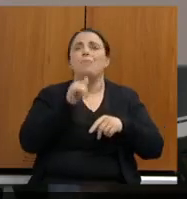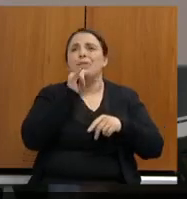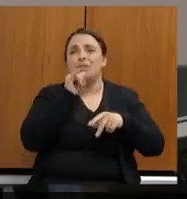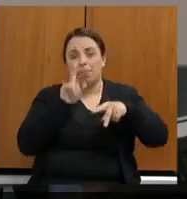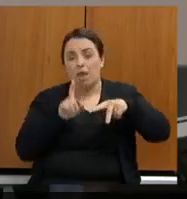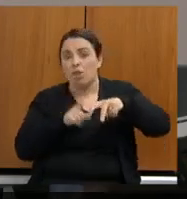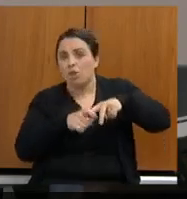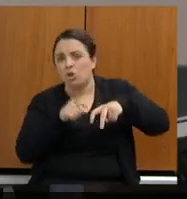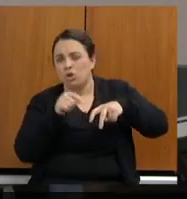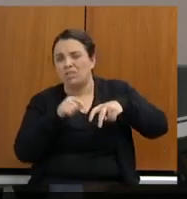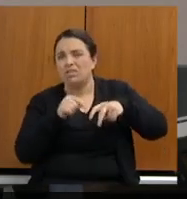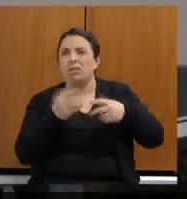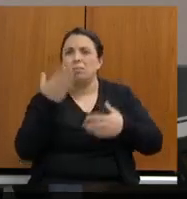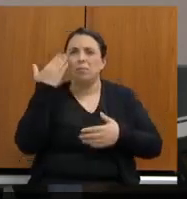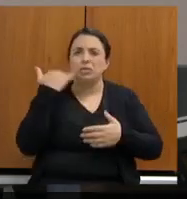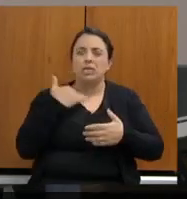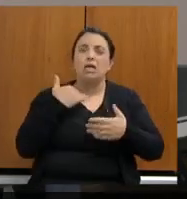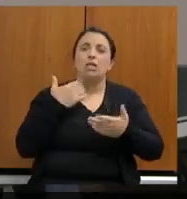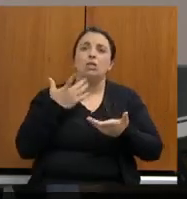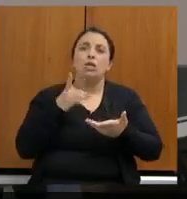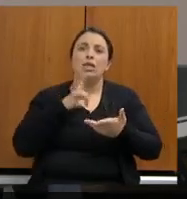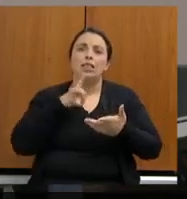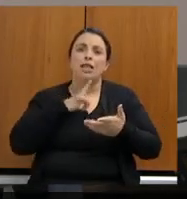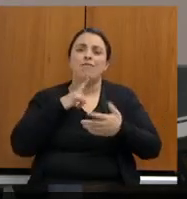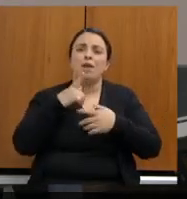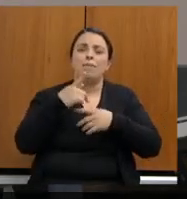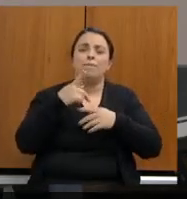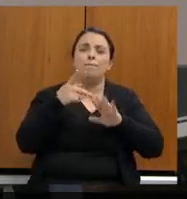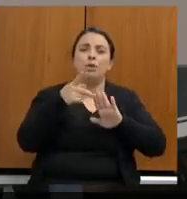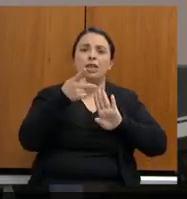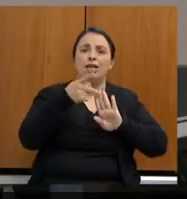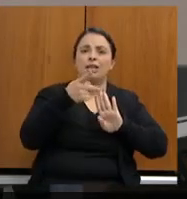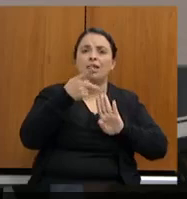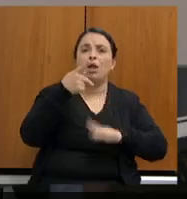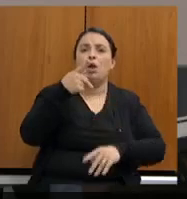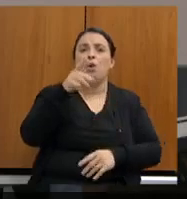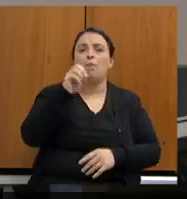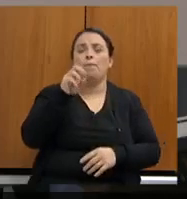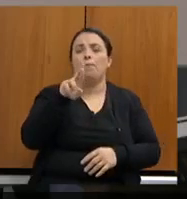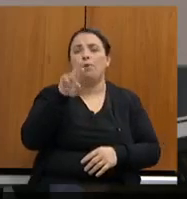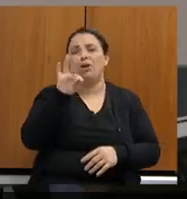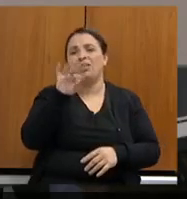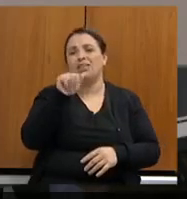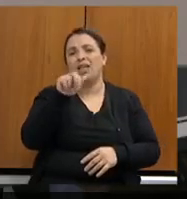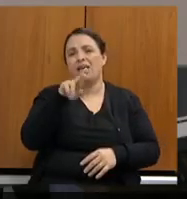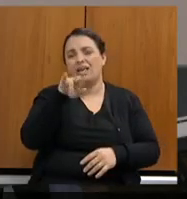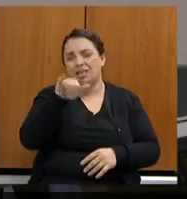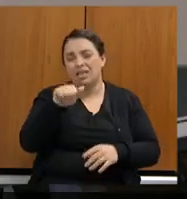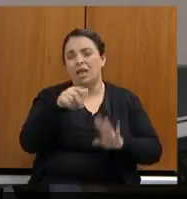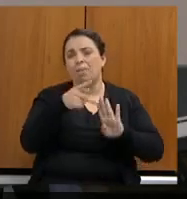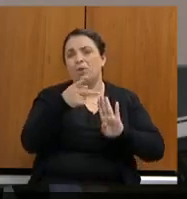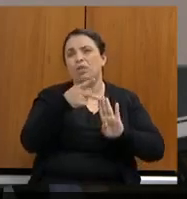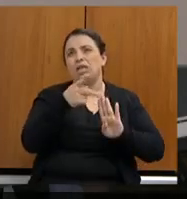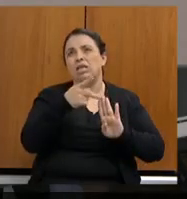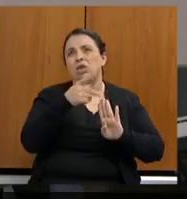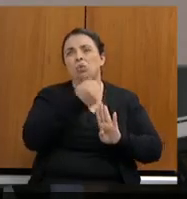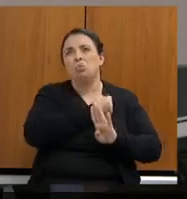inclusive qual é feito a portaria eu esqueci o cálculo tem que o número dela a